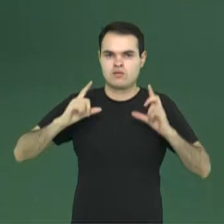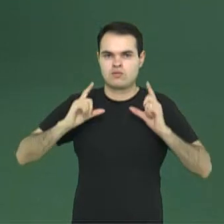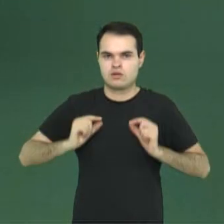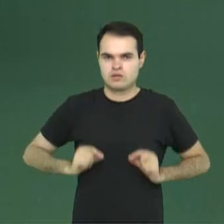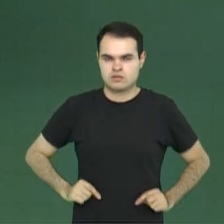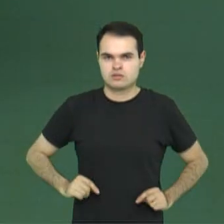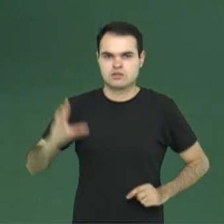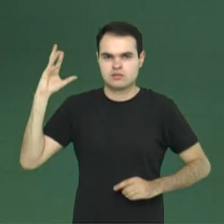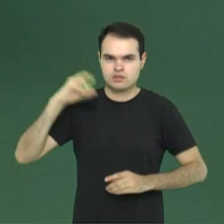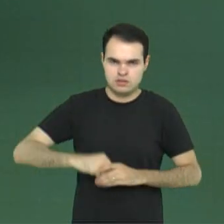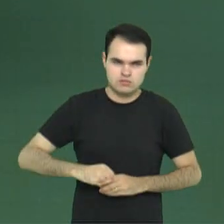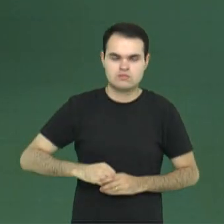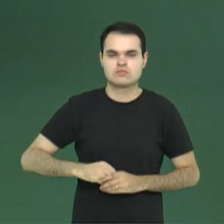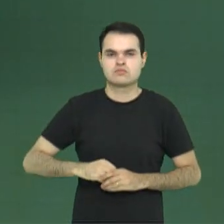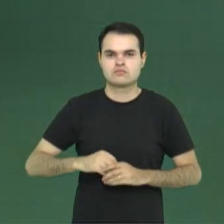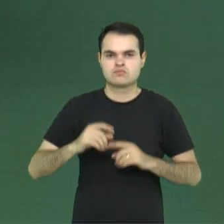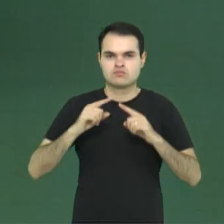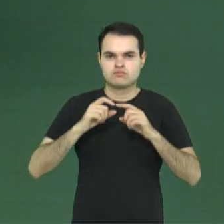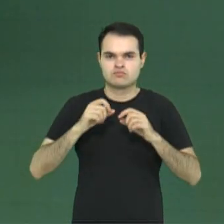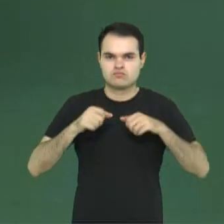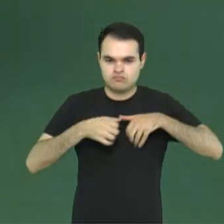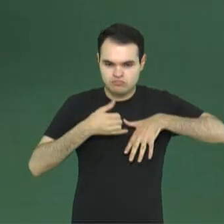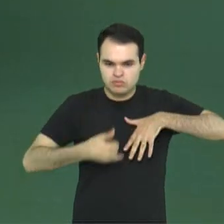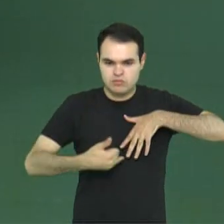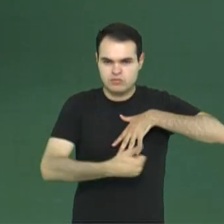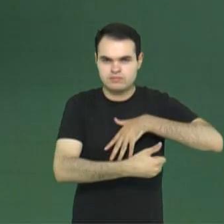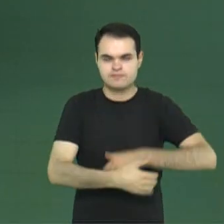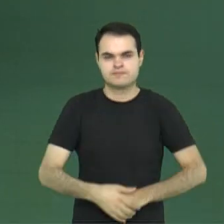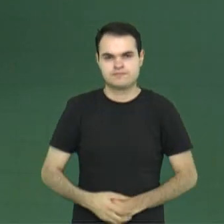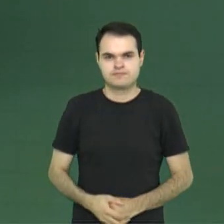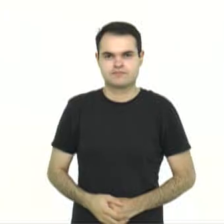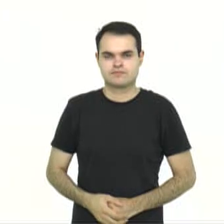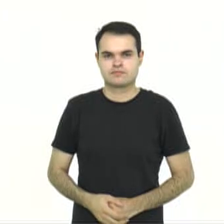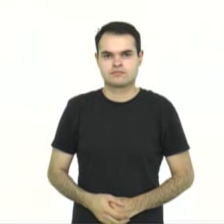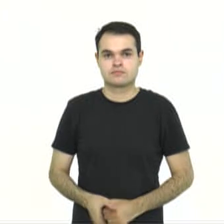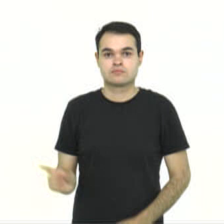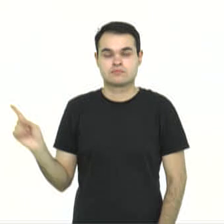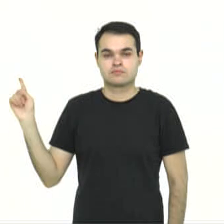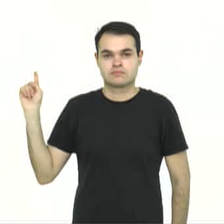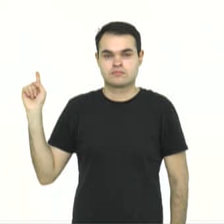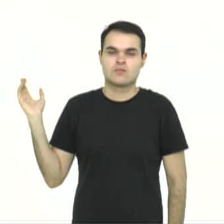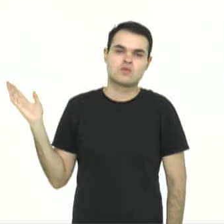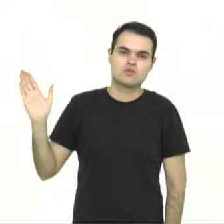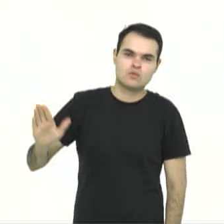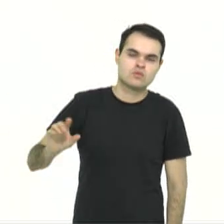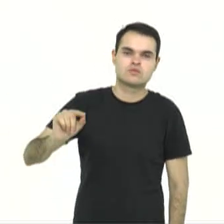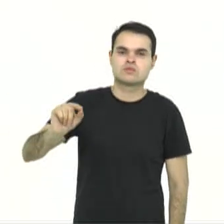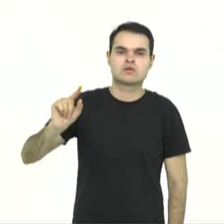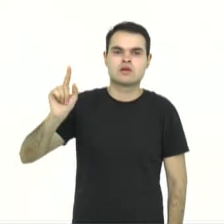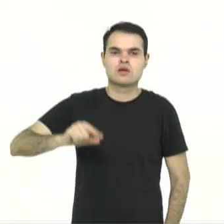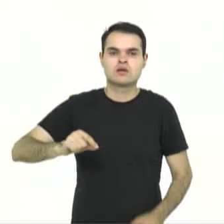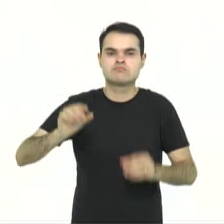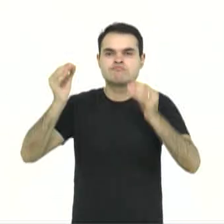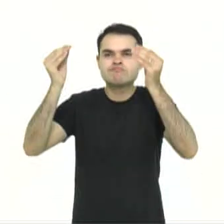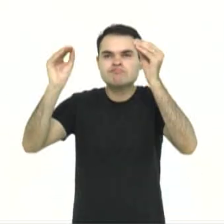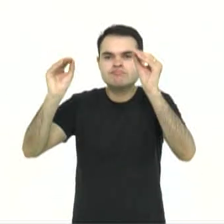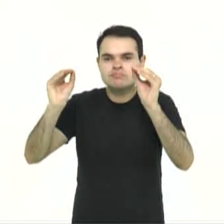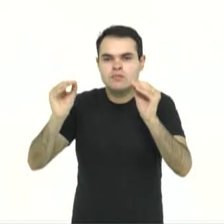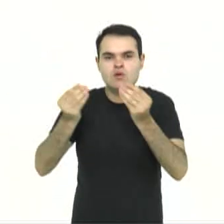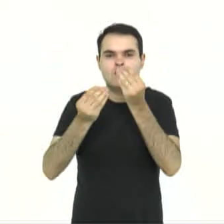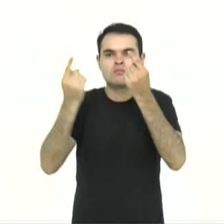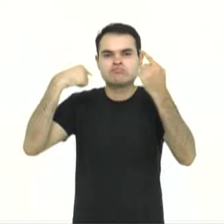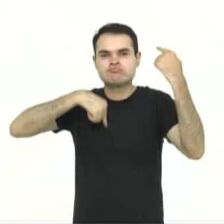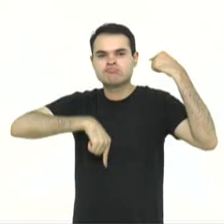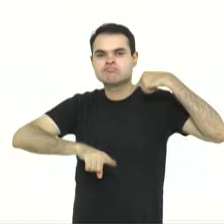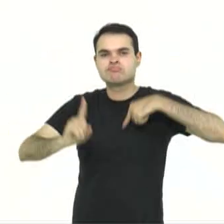nosso sistema da circulação linfática. Tá? E eu trouxe aqui para vocês um esquema da